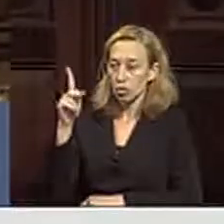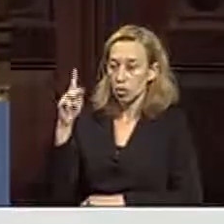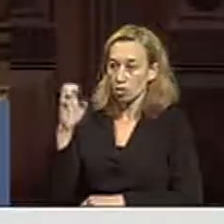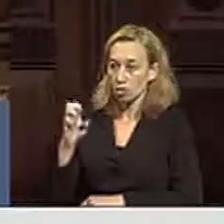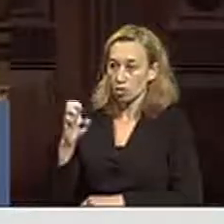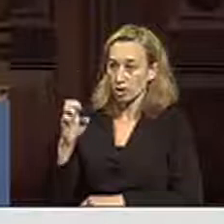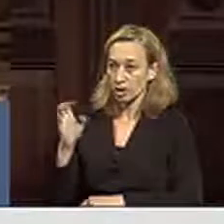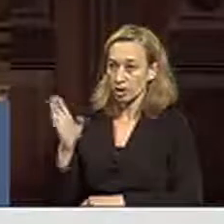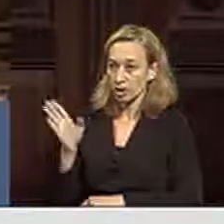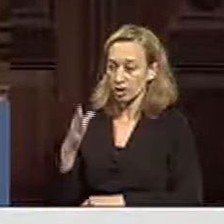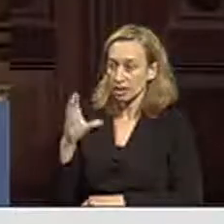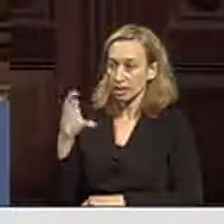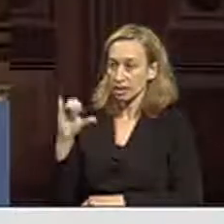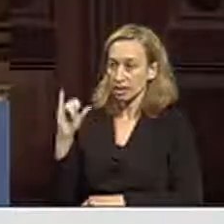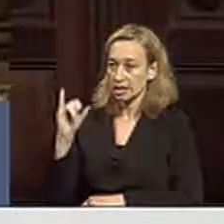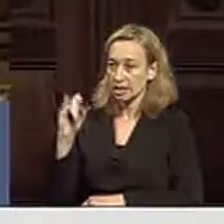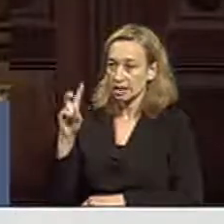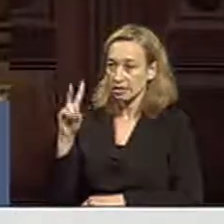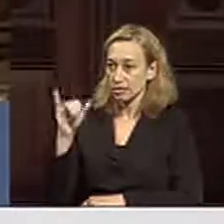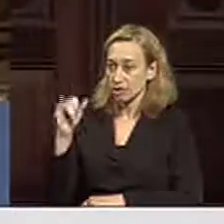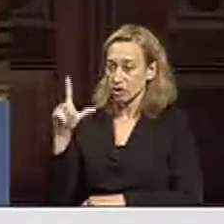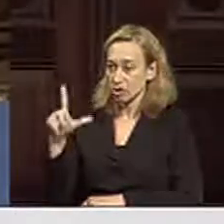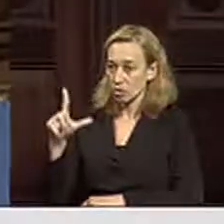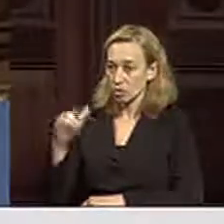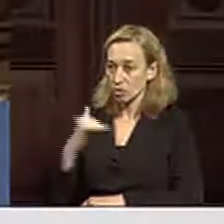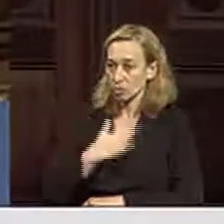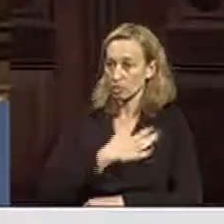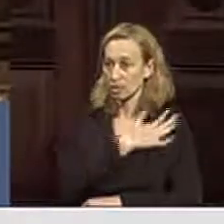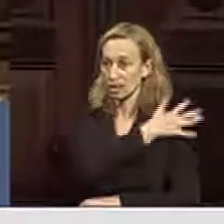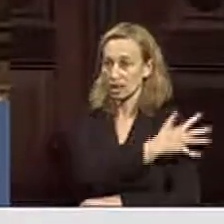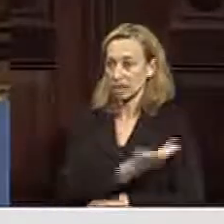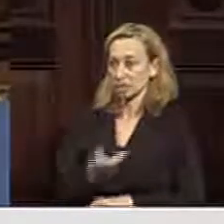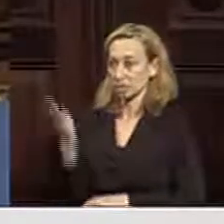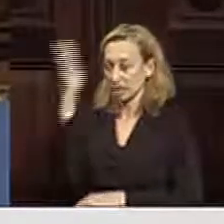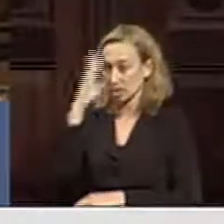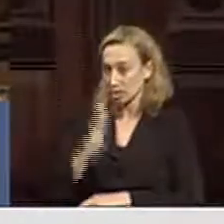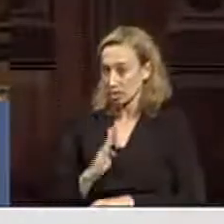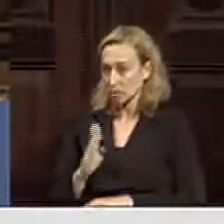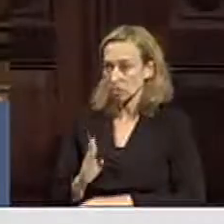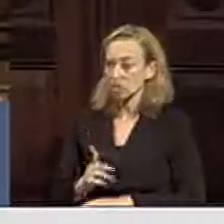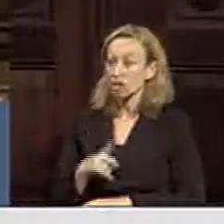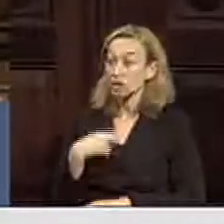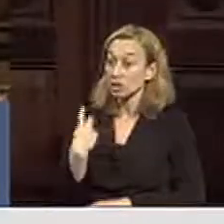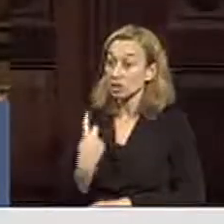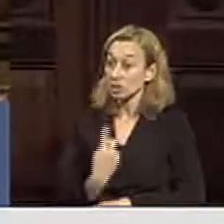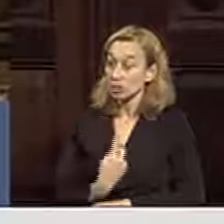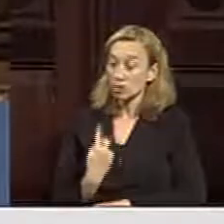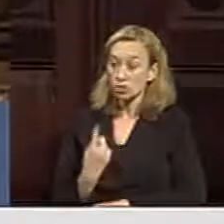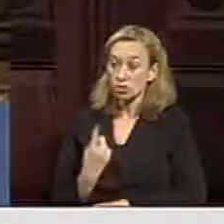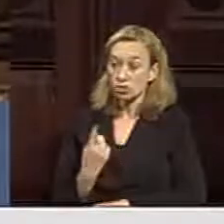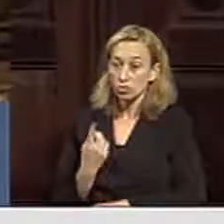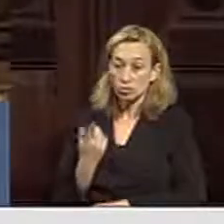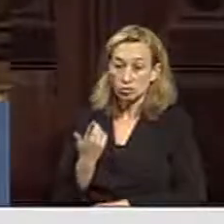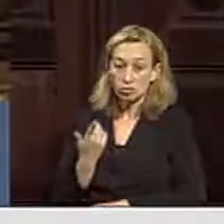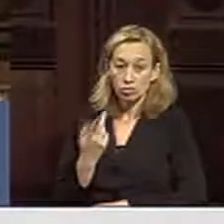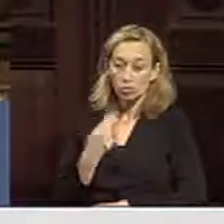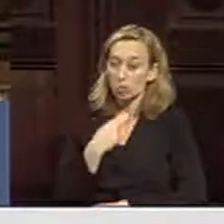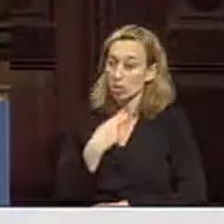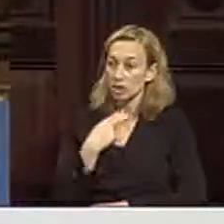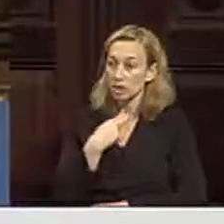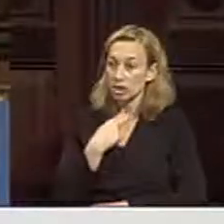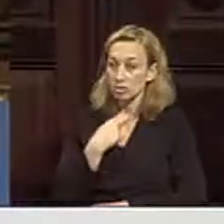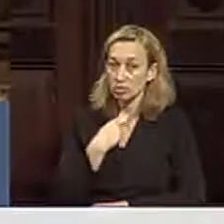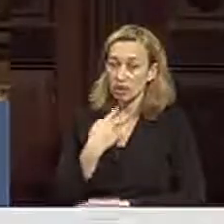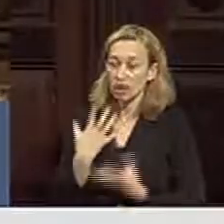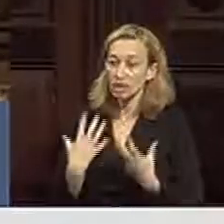fundamental que a gente não permita que se esqueça o que foi o terror de